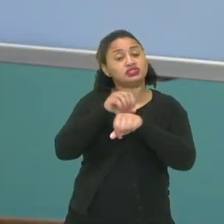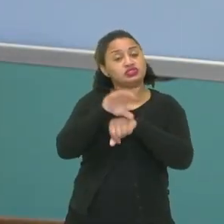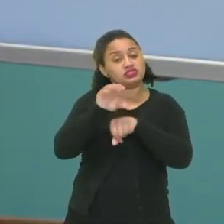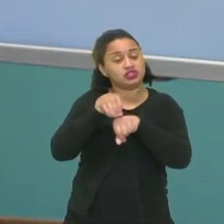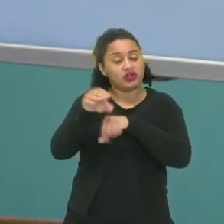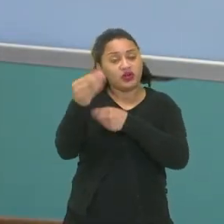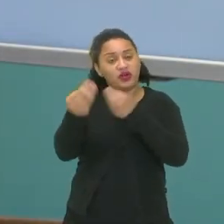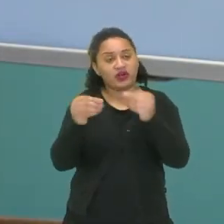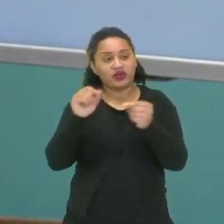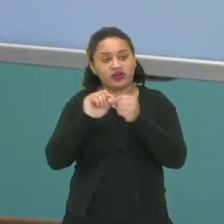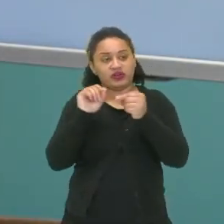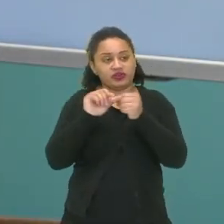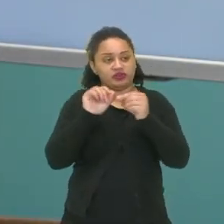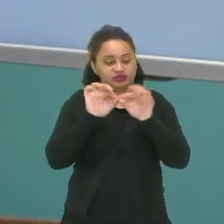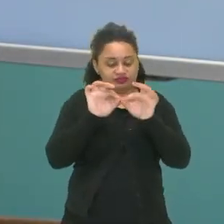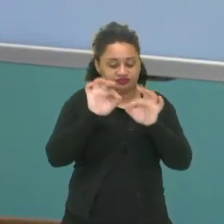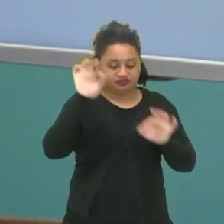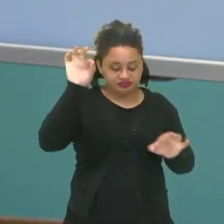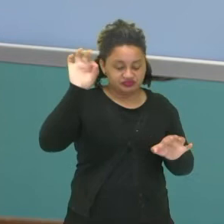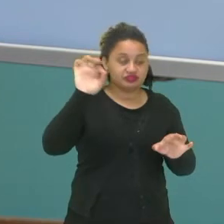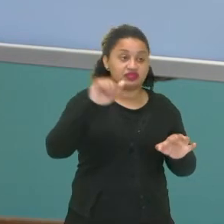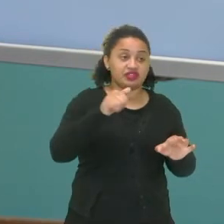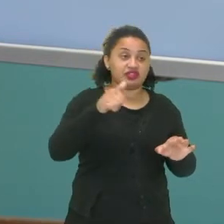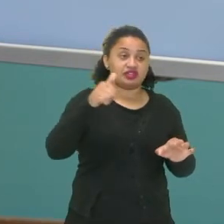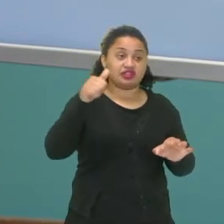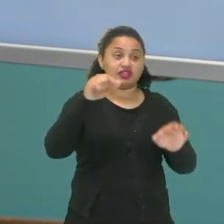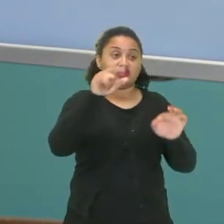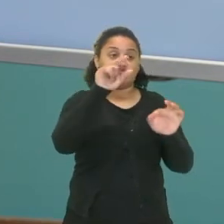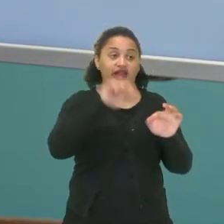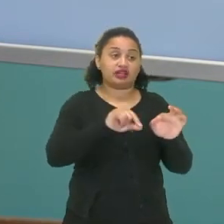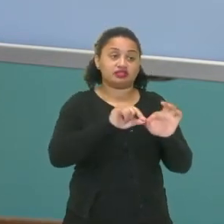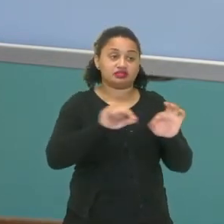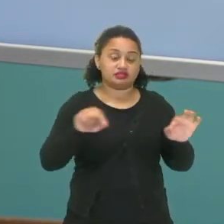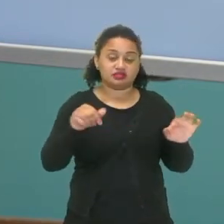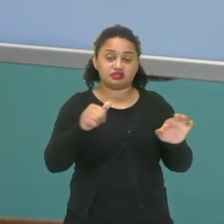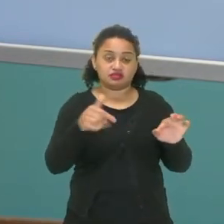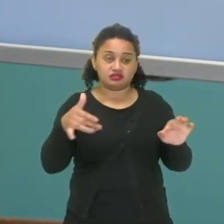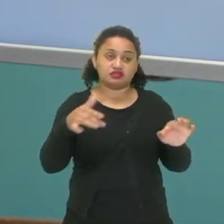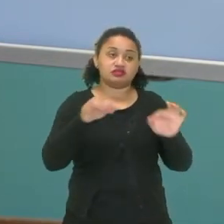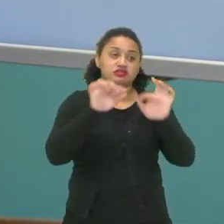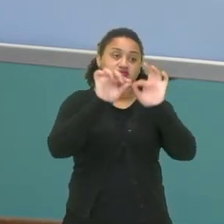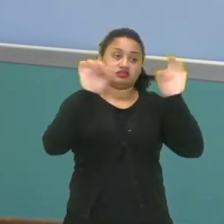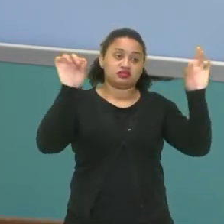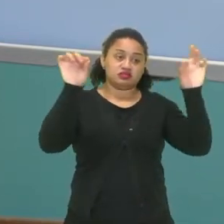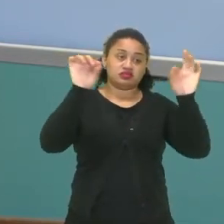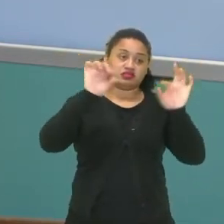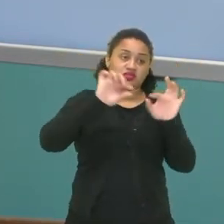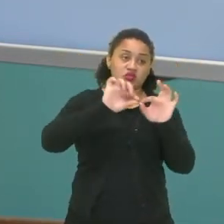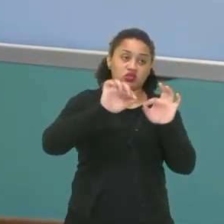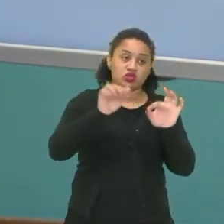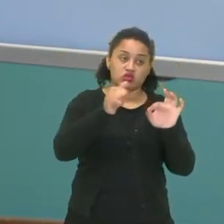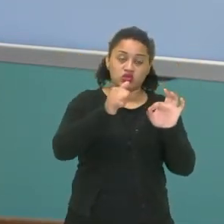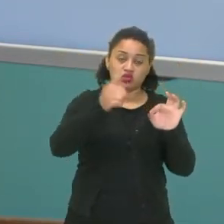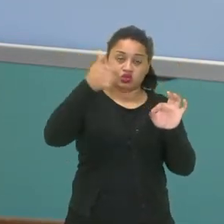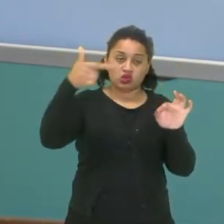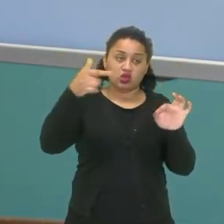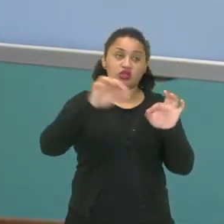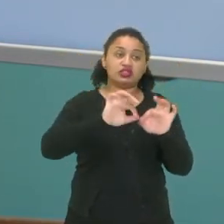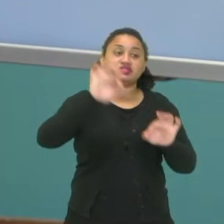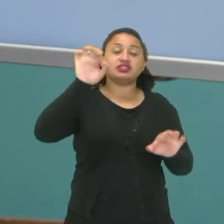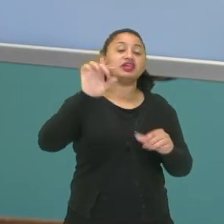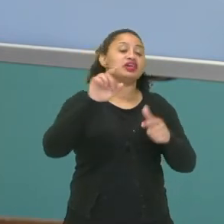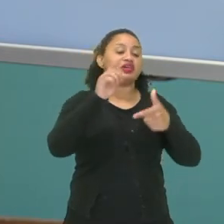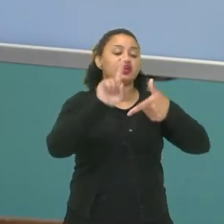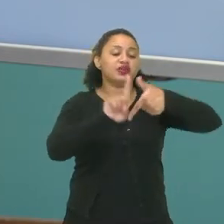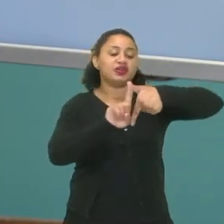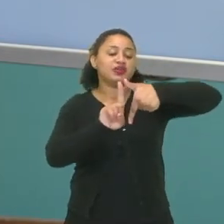né? Essa distância aqui é 13, essa distância é 12 e eu quero saber esse D aqui, que era exatamente. Então,